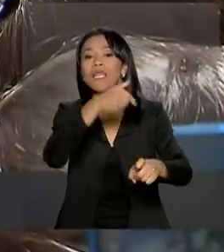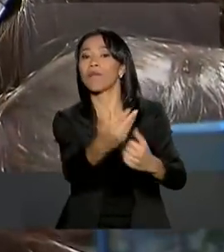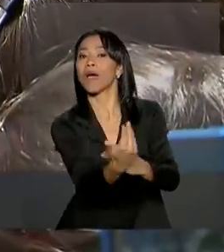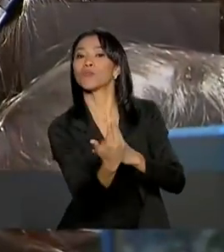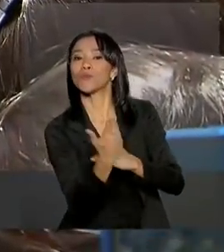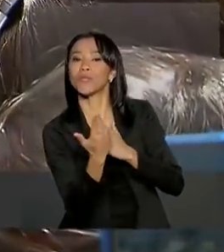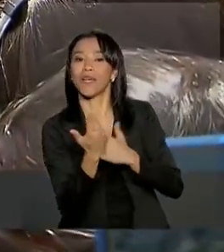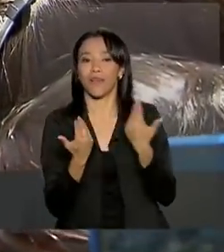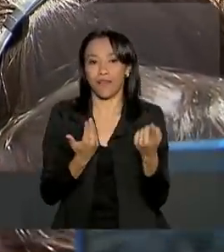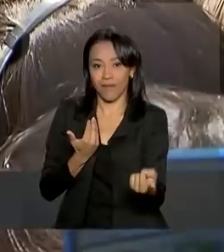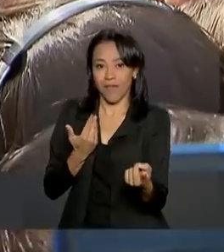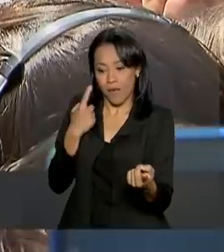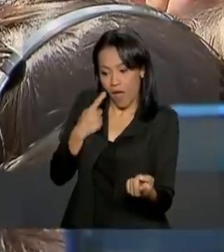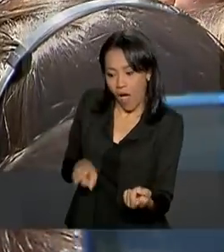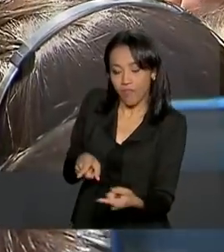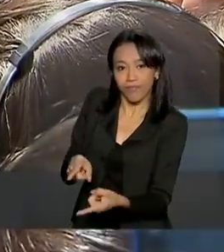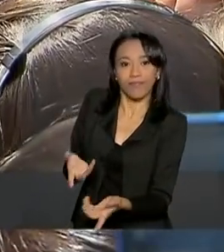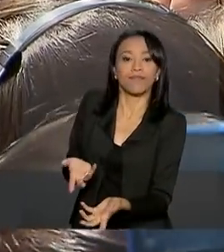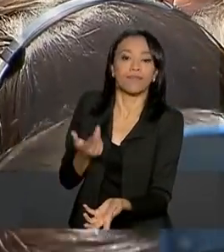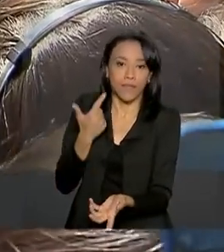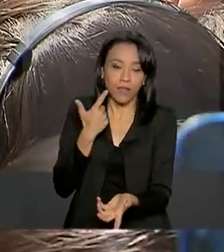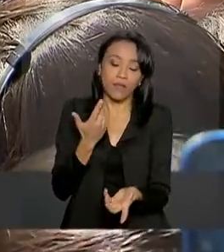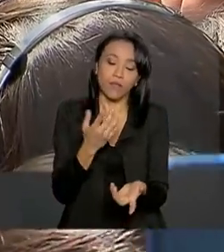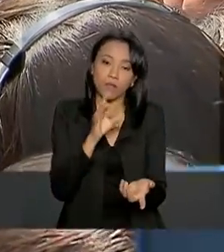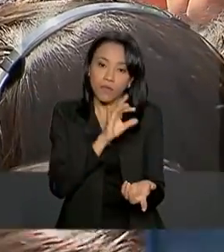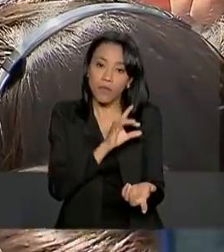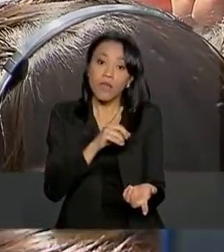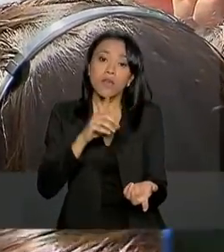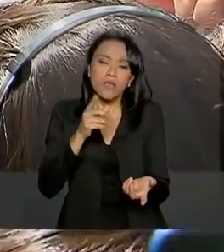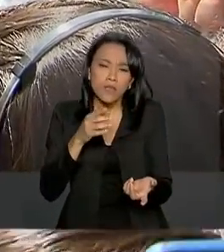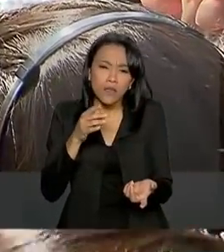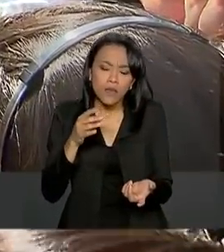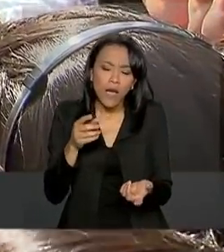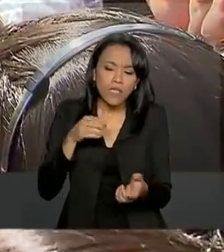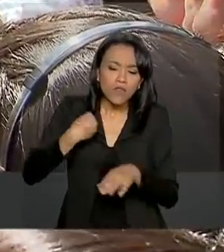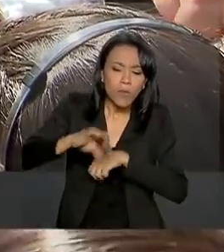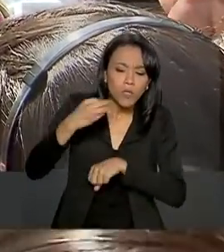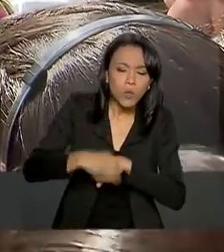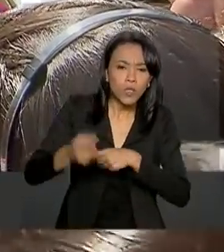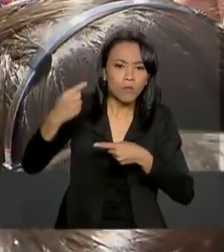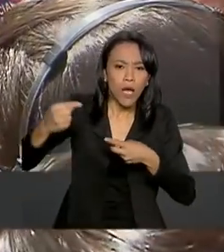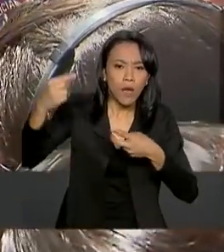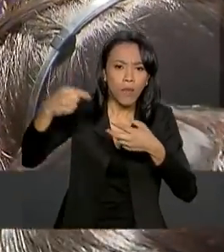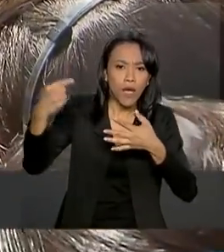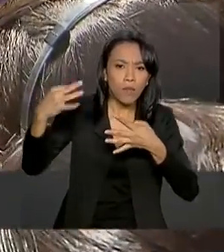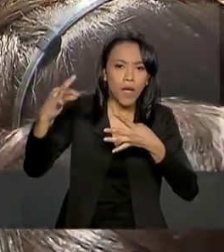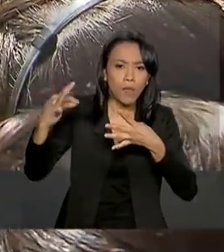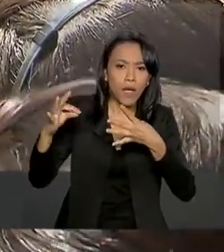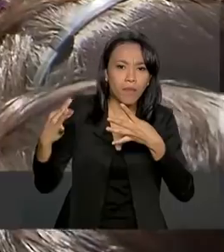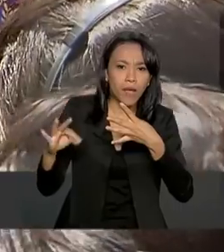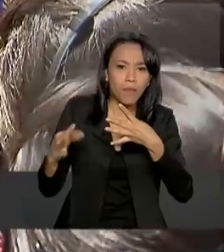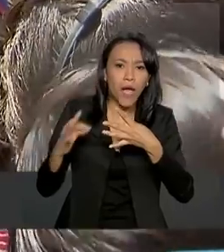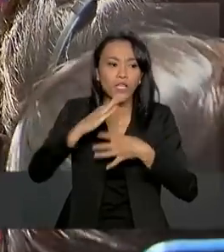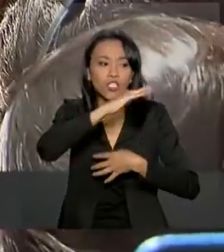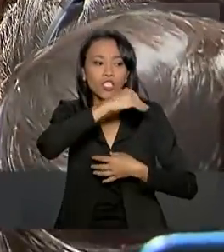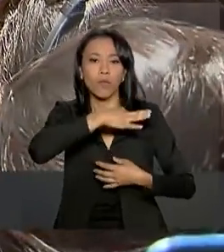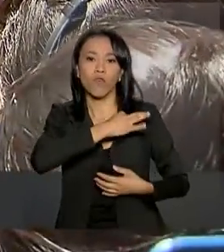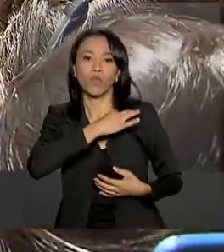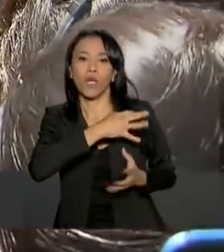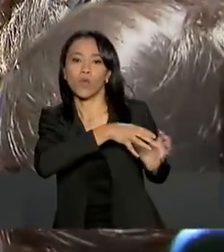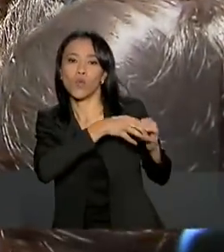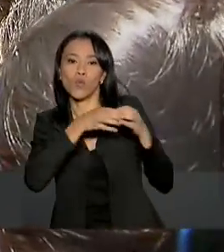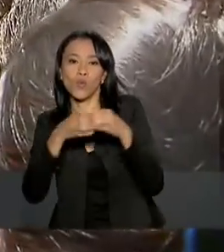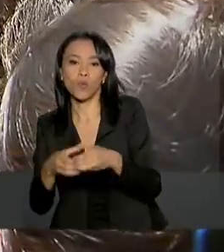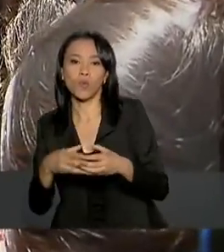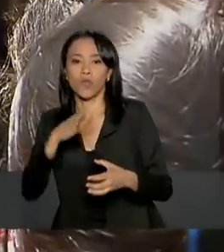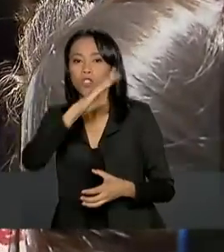atuação há necessidade disso. Conforme forem sendo feitos os levantamentos, a gente vai colocar os voluntários conforme a necessidade. Não basta colocar